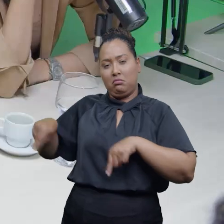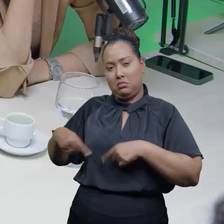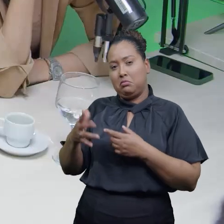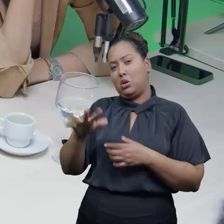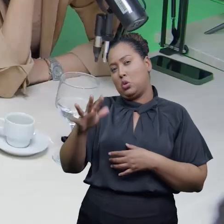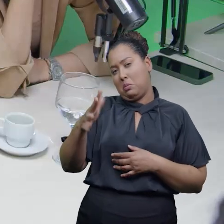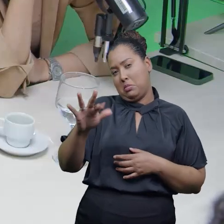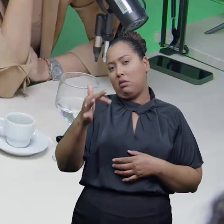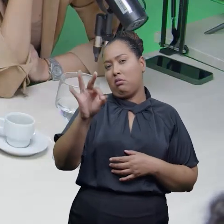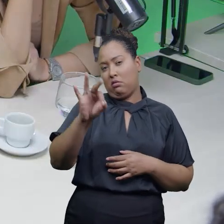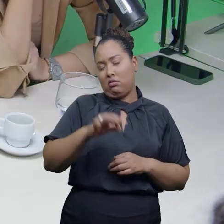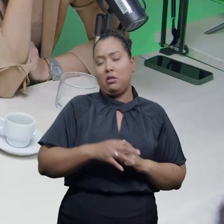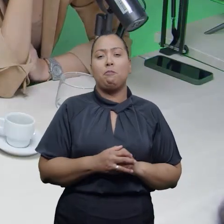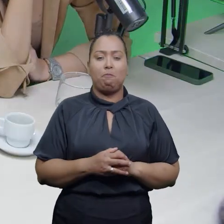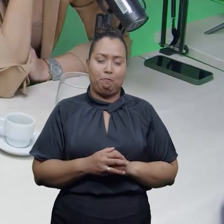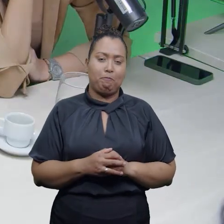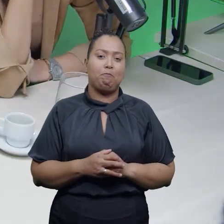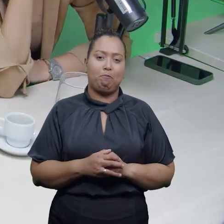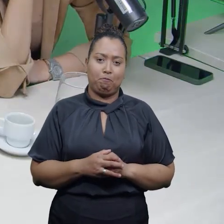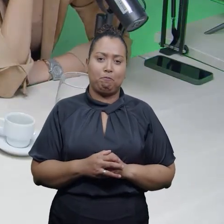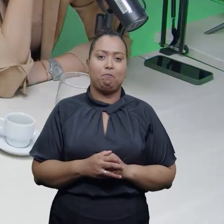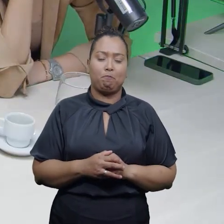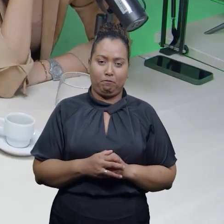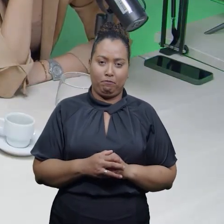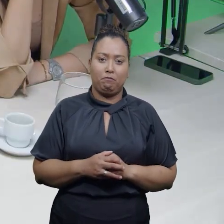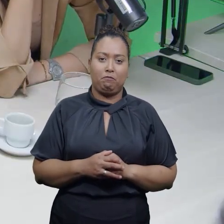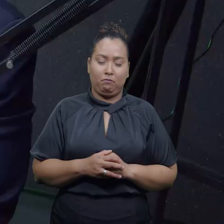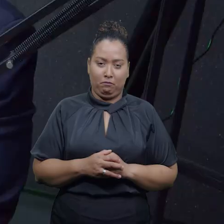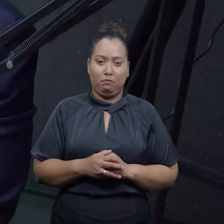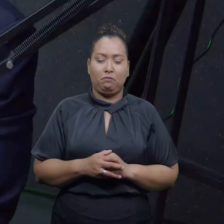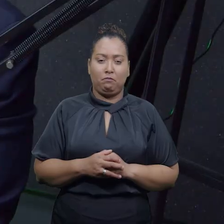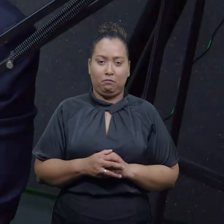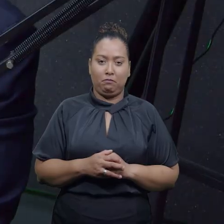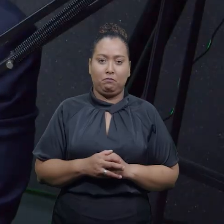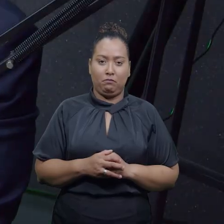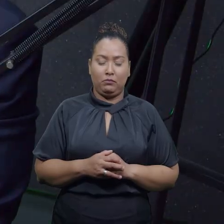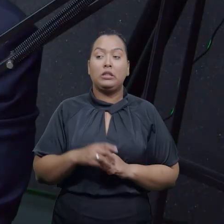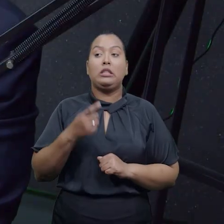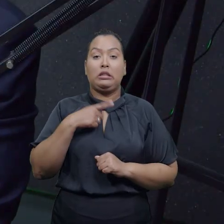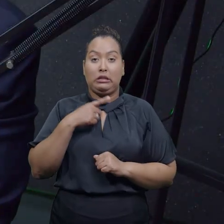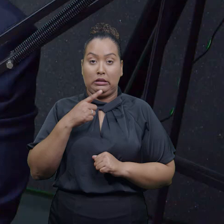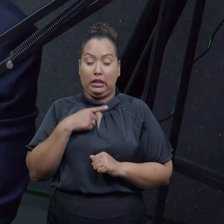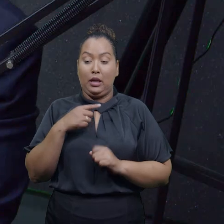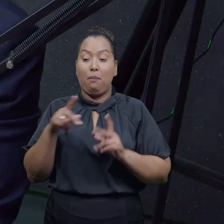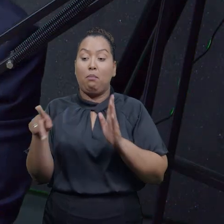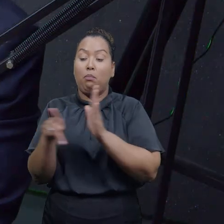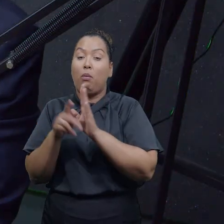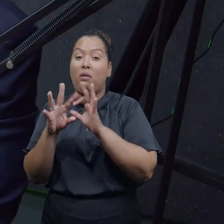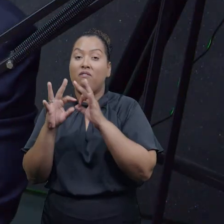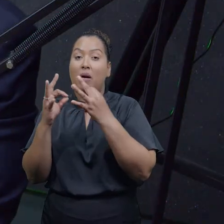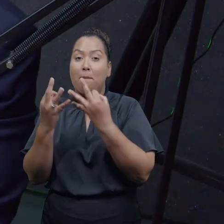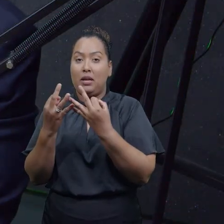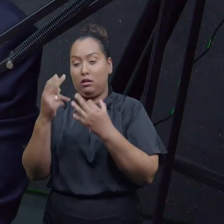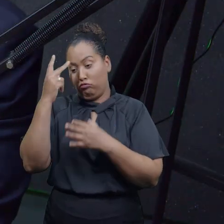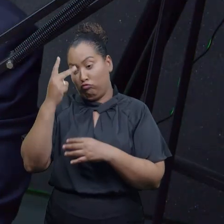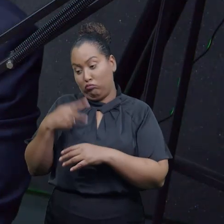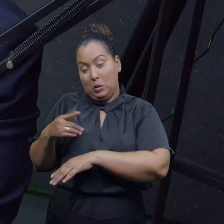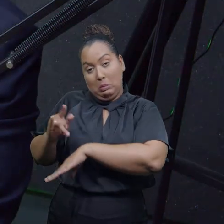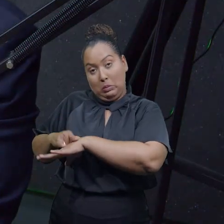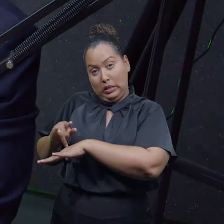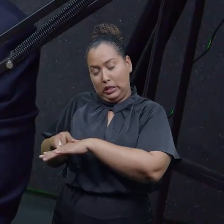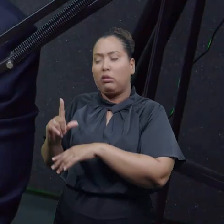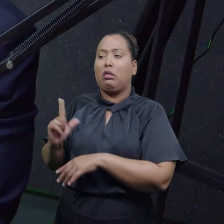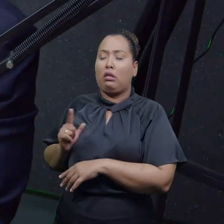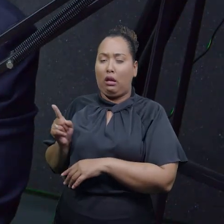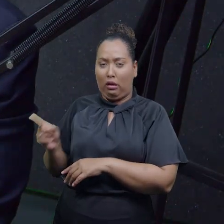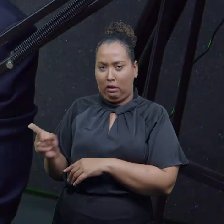né, Henrique? Por aí, né? Por aí. Em torno de 10, então tem esse espaço individual para as famílias, também cada um com